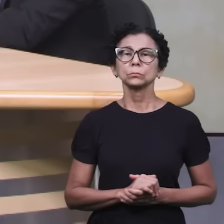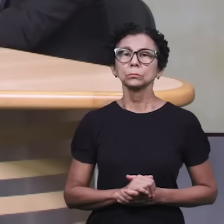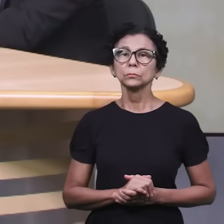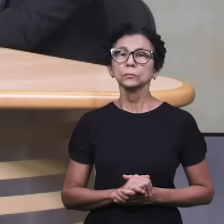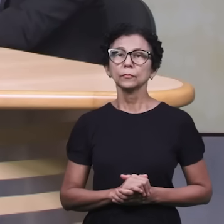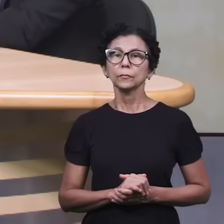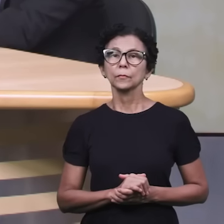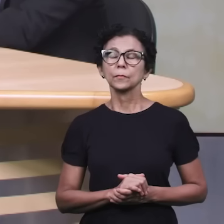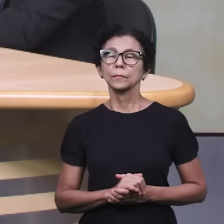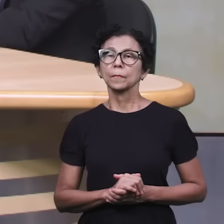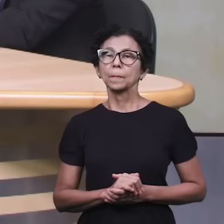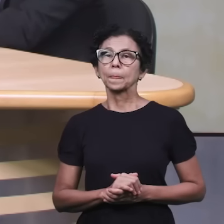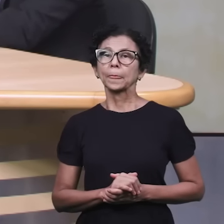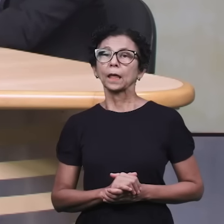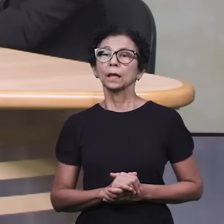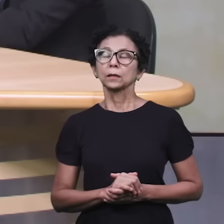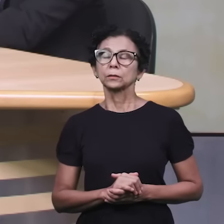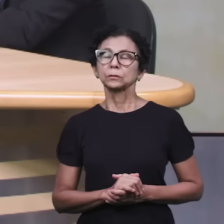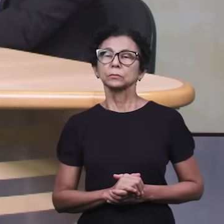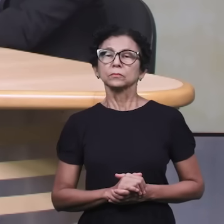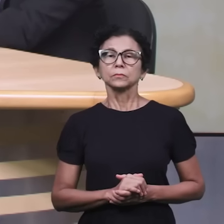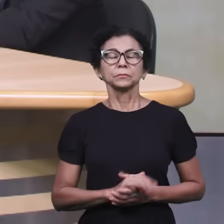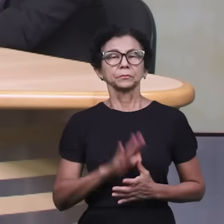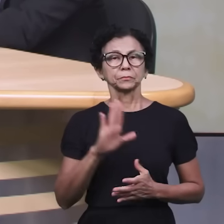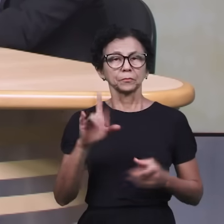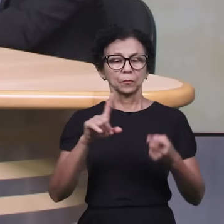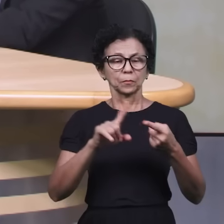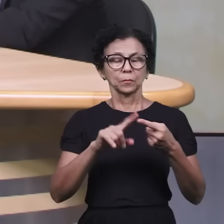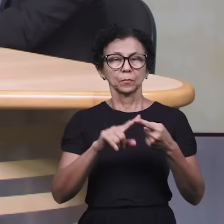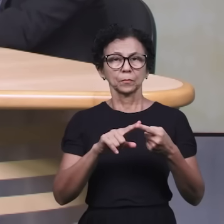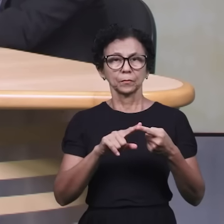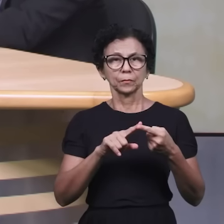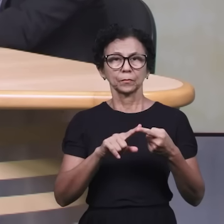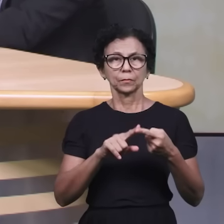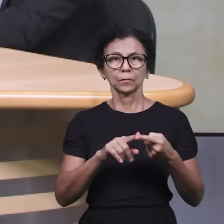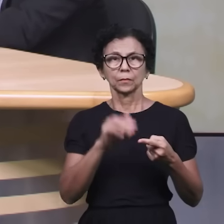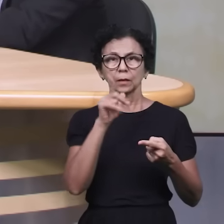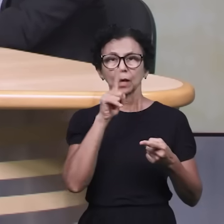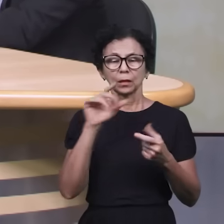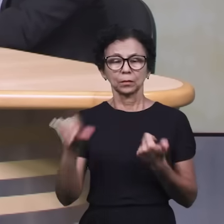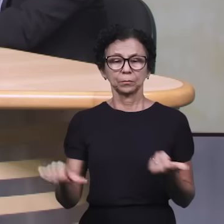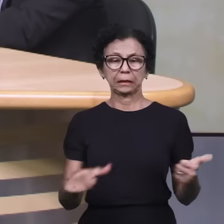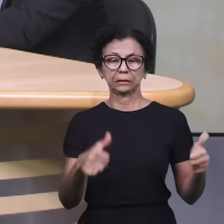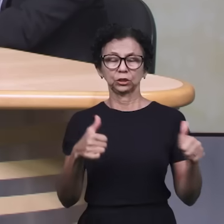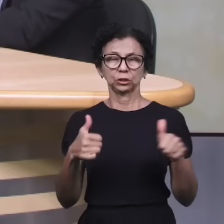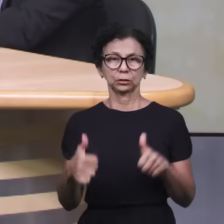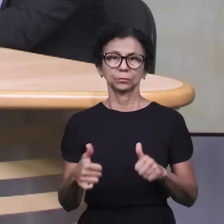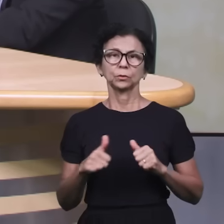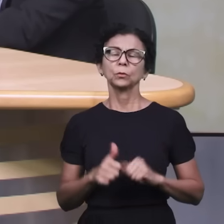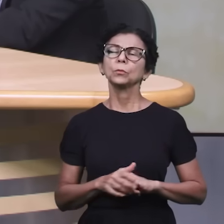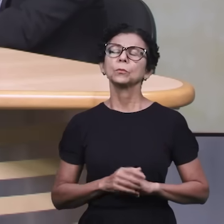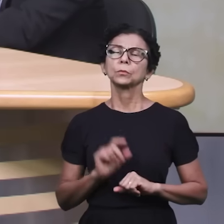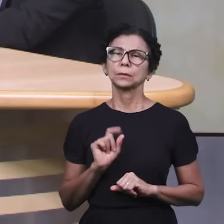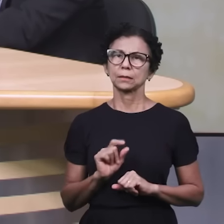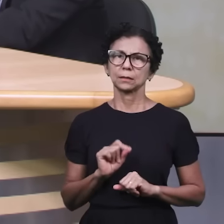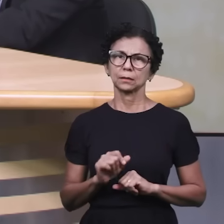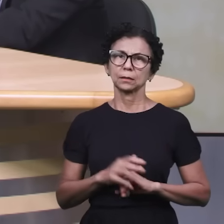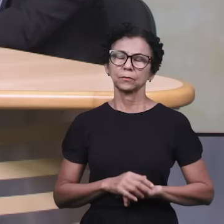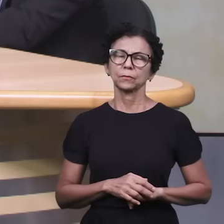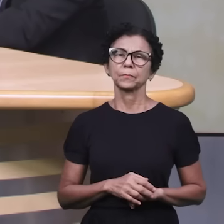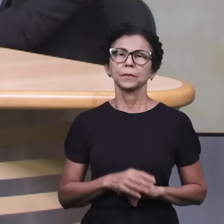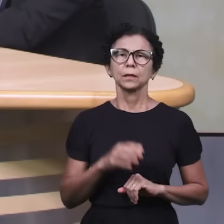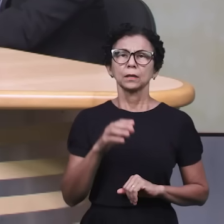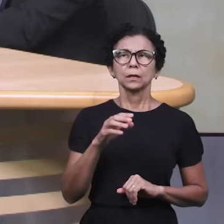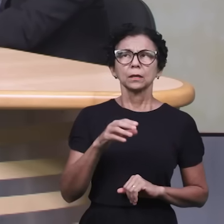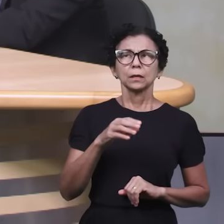ensinando a guardar todas as coisas. Então, são dois detalhes. O batismo ele tem uma finalidade da definição daquele que teve a